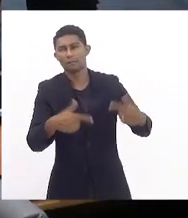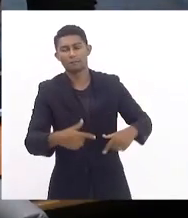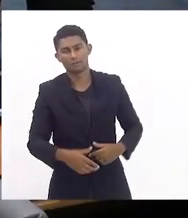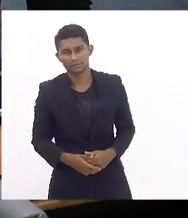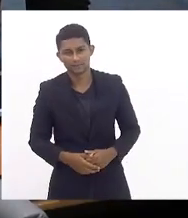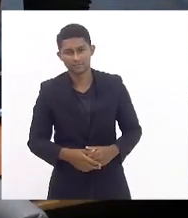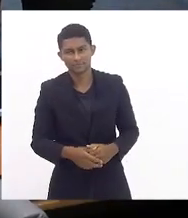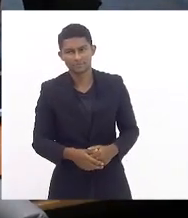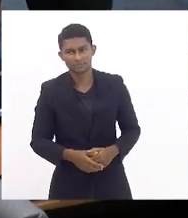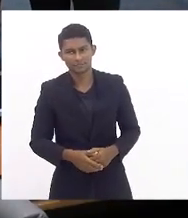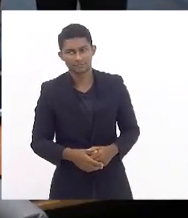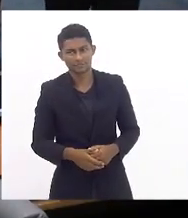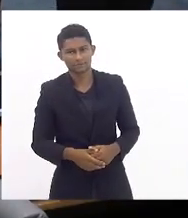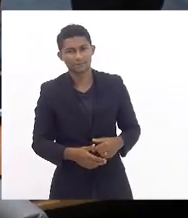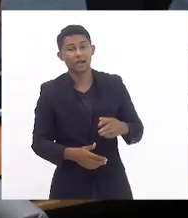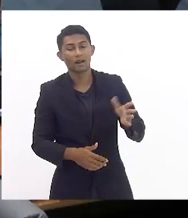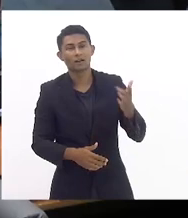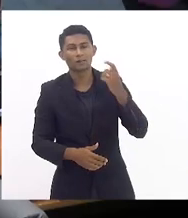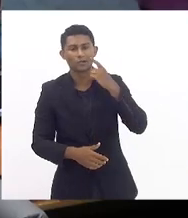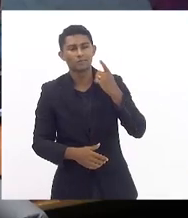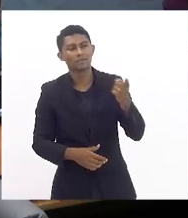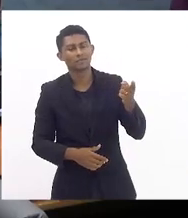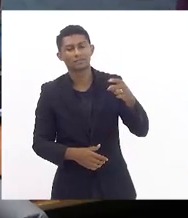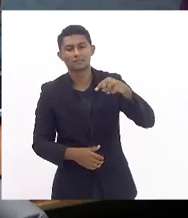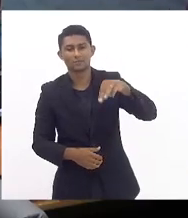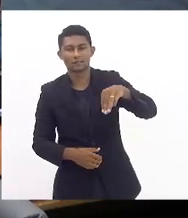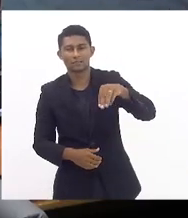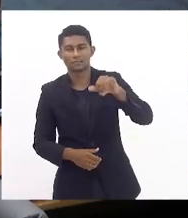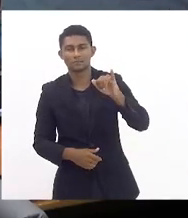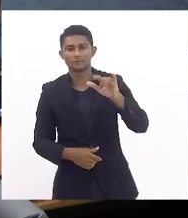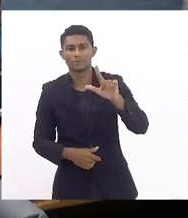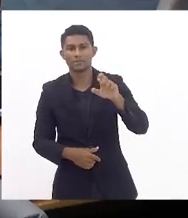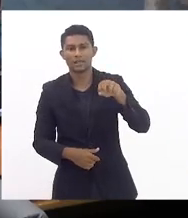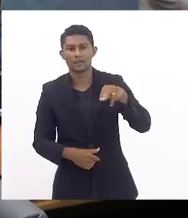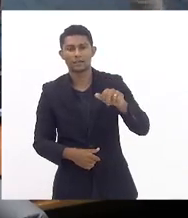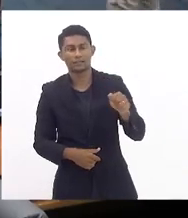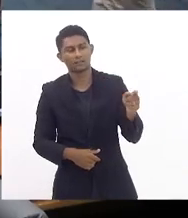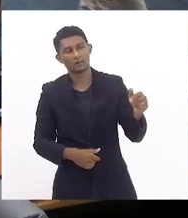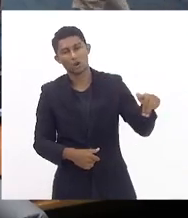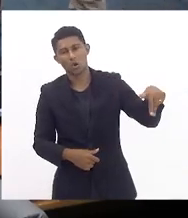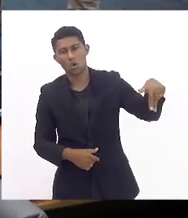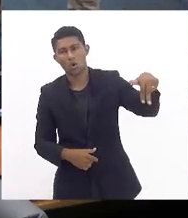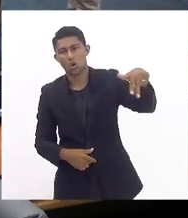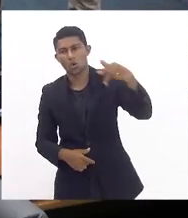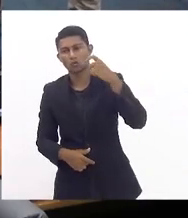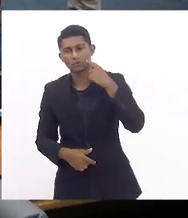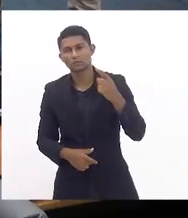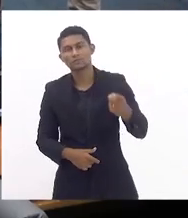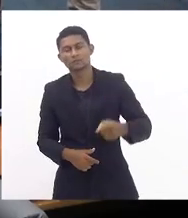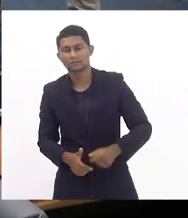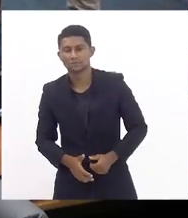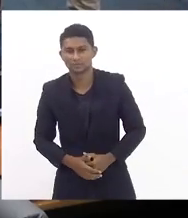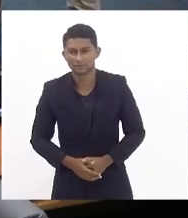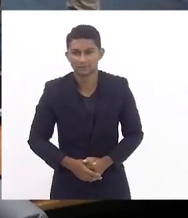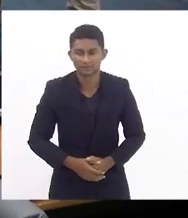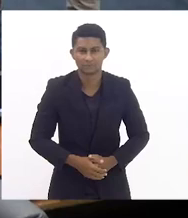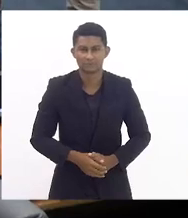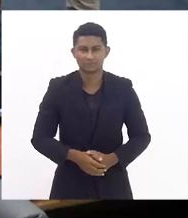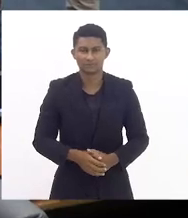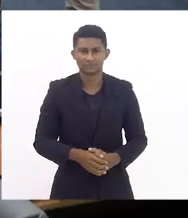Ela está subindo aí, a nossa Milena.